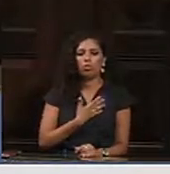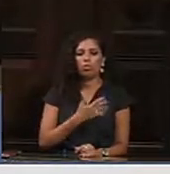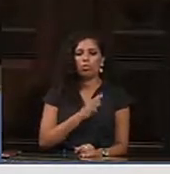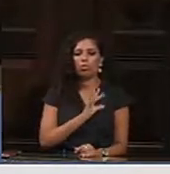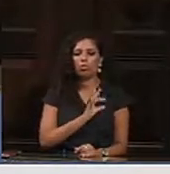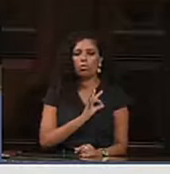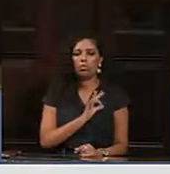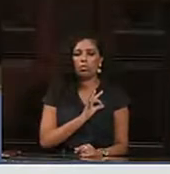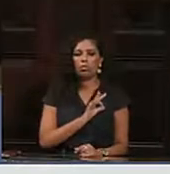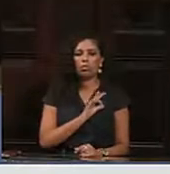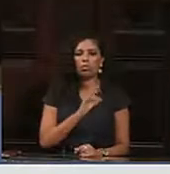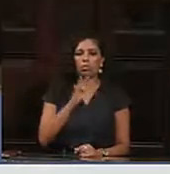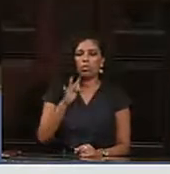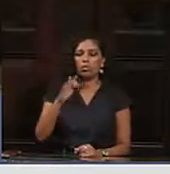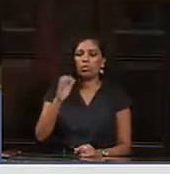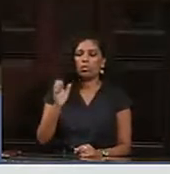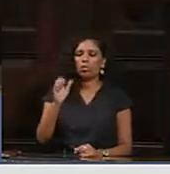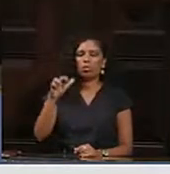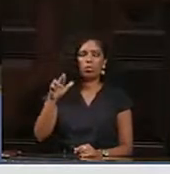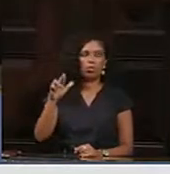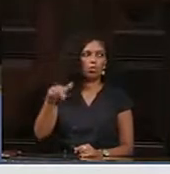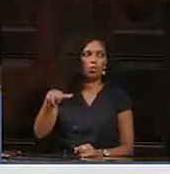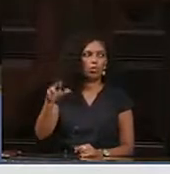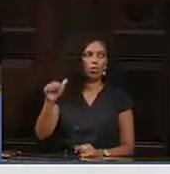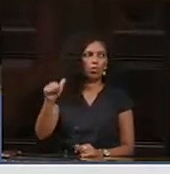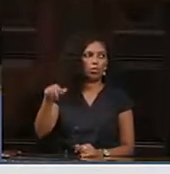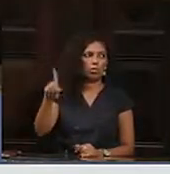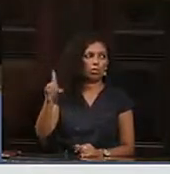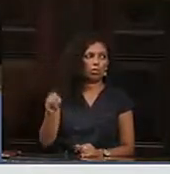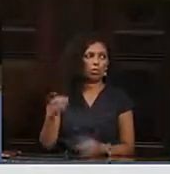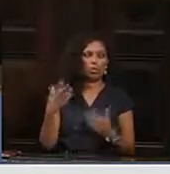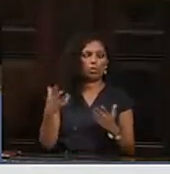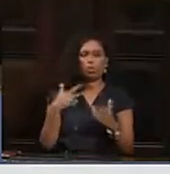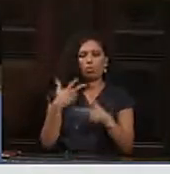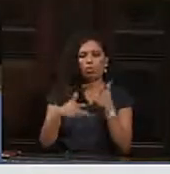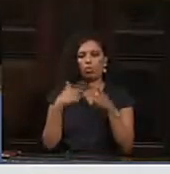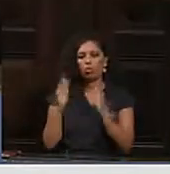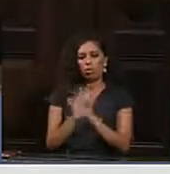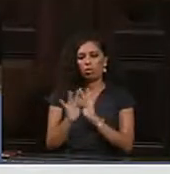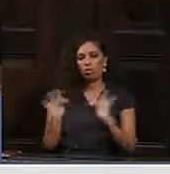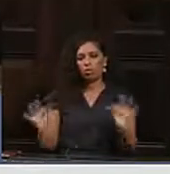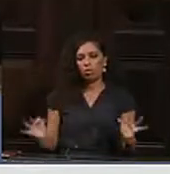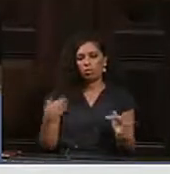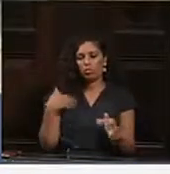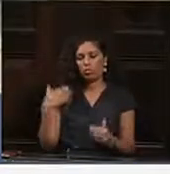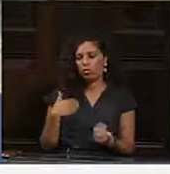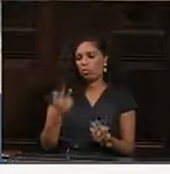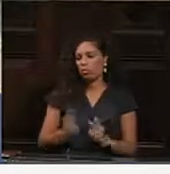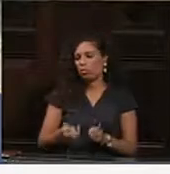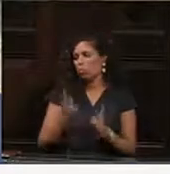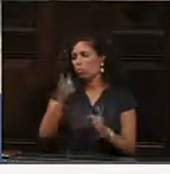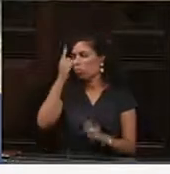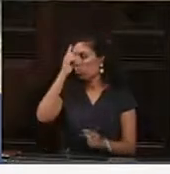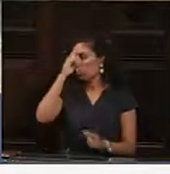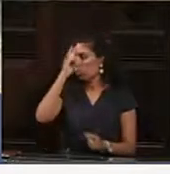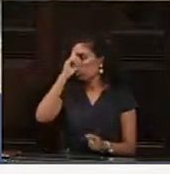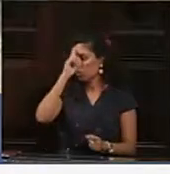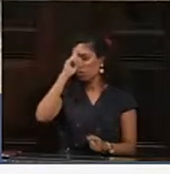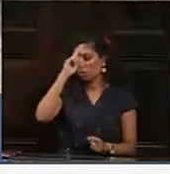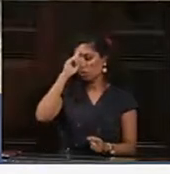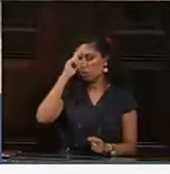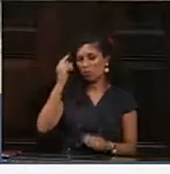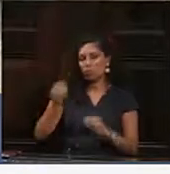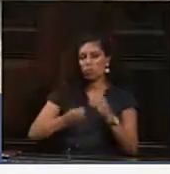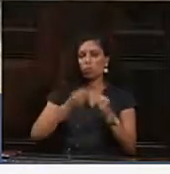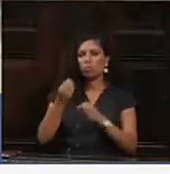militar, Renato Zaca. Eu só quero fazer só um comentário. Eu venho pensando como eu posso contribuir para